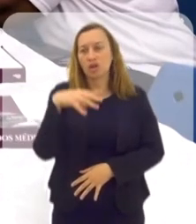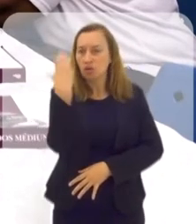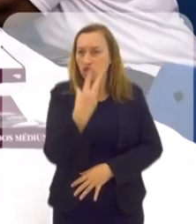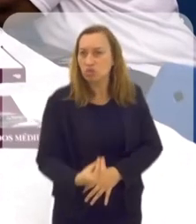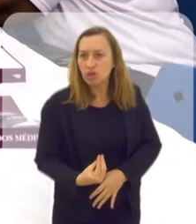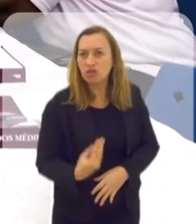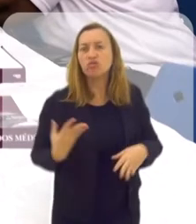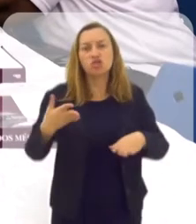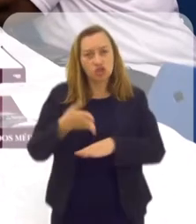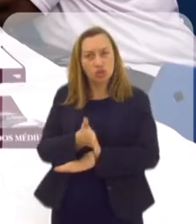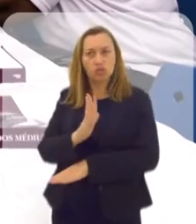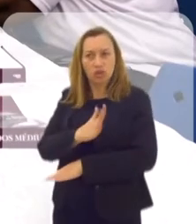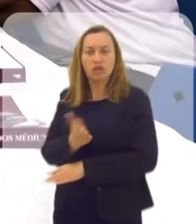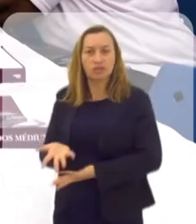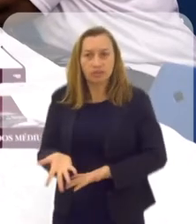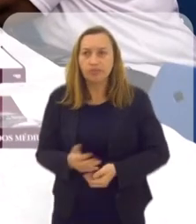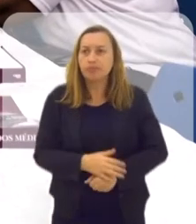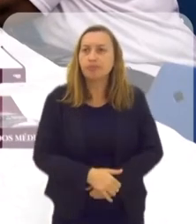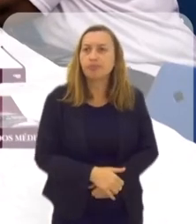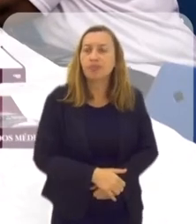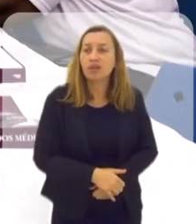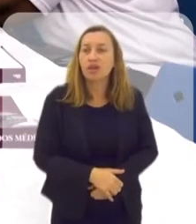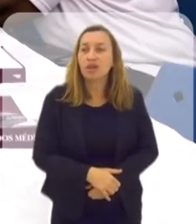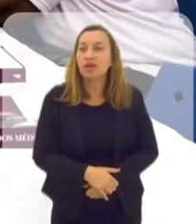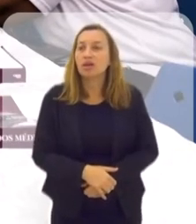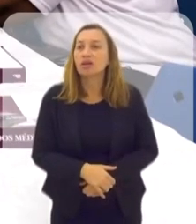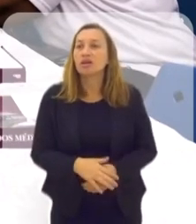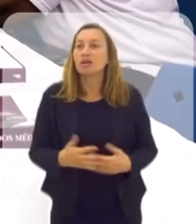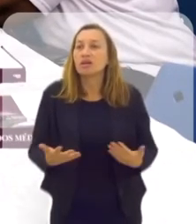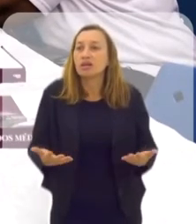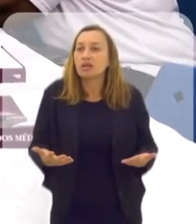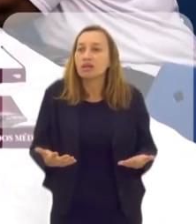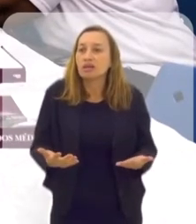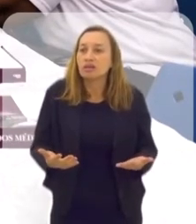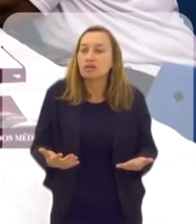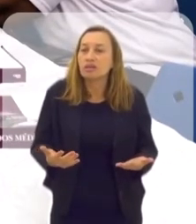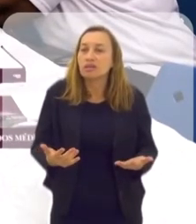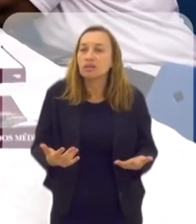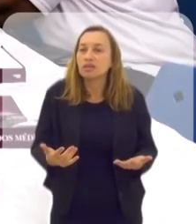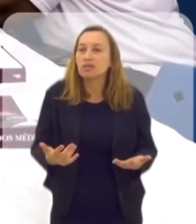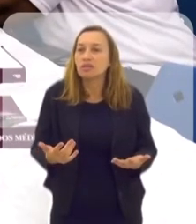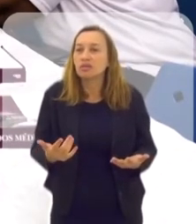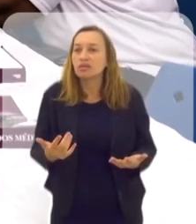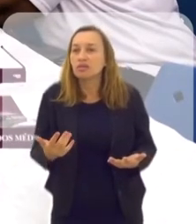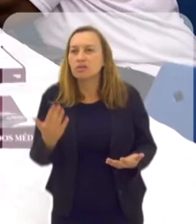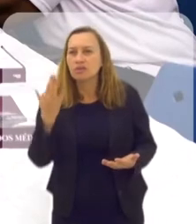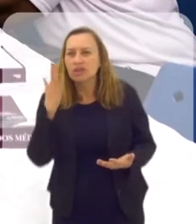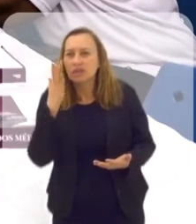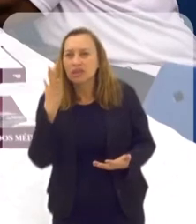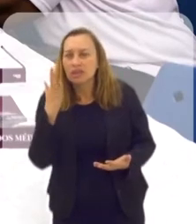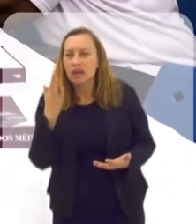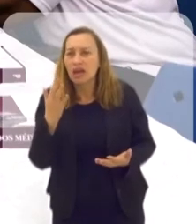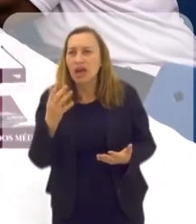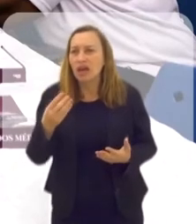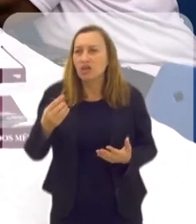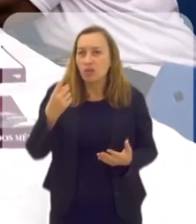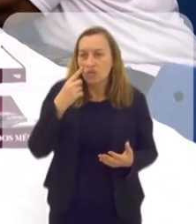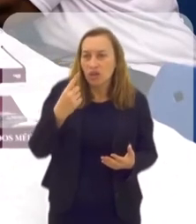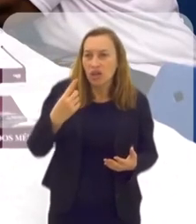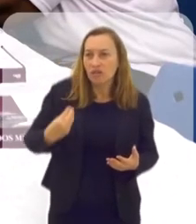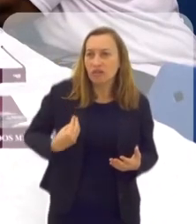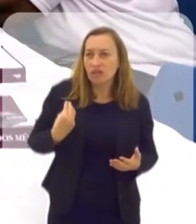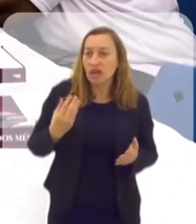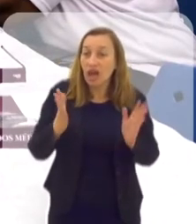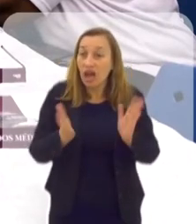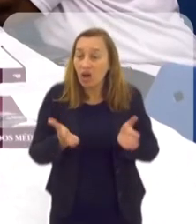do Espiritismo tinha chegado àquele coração. Talvez não sirva para a vida cotidiana dele agora,